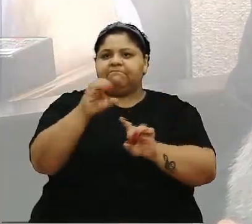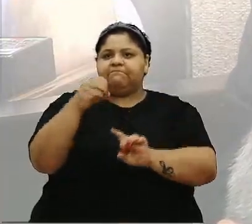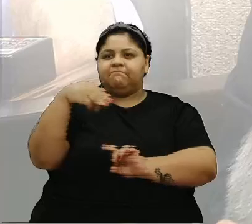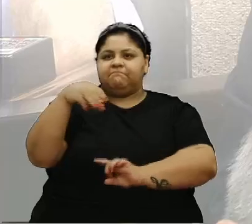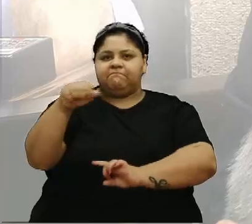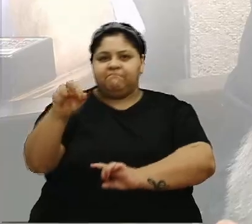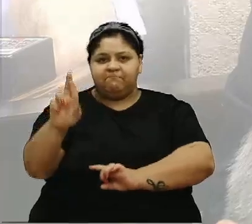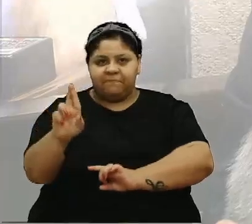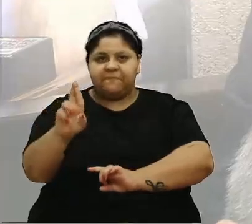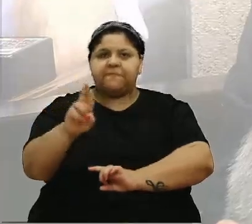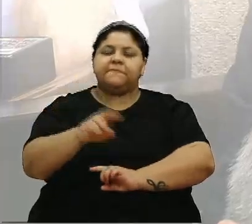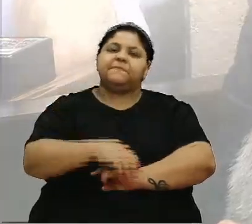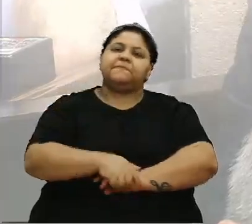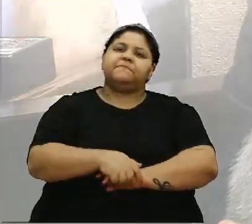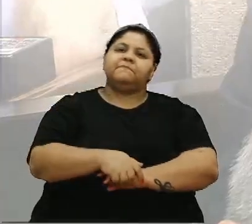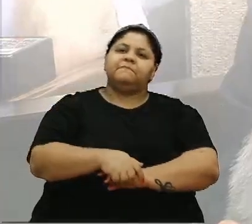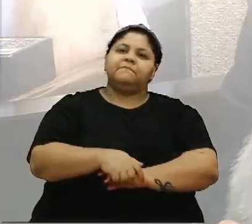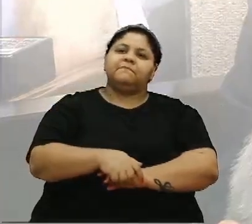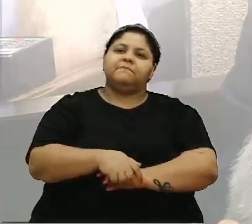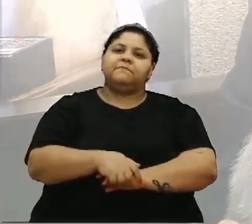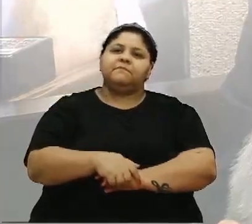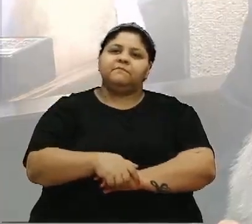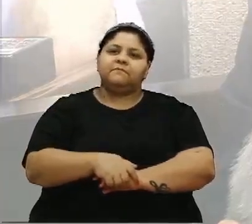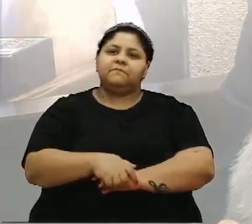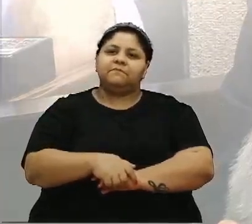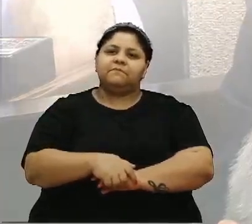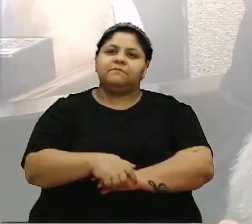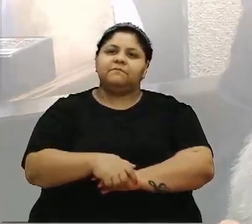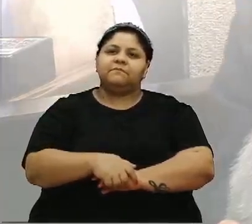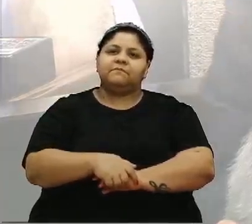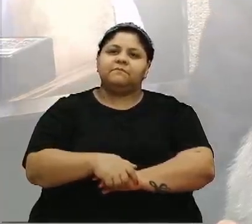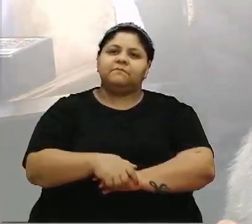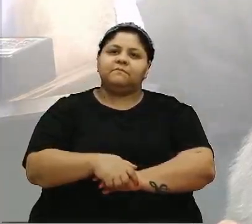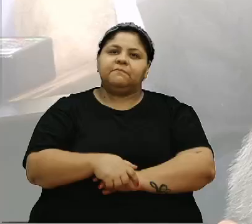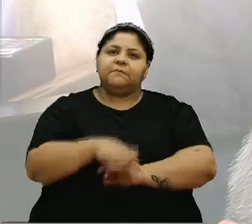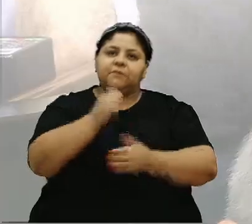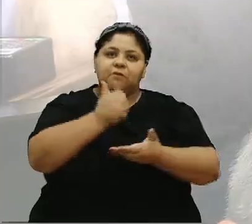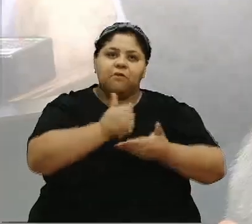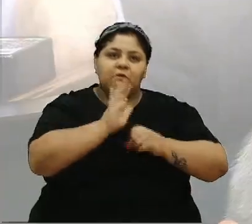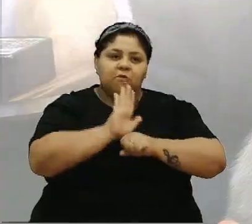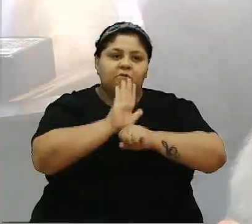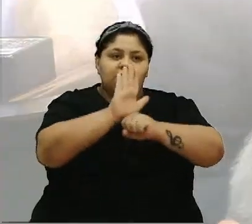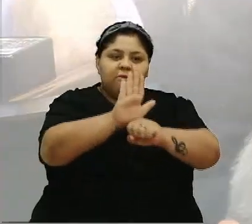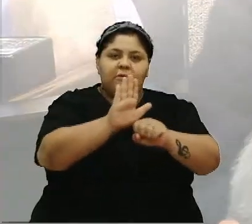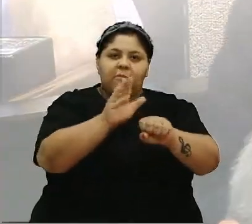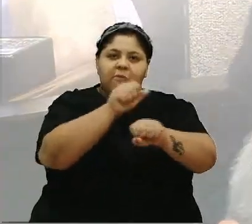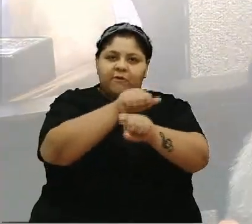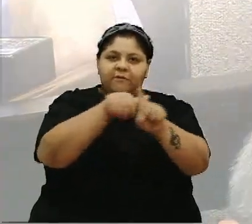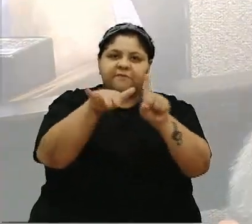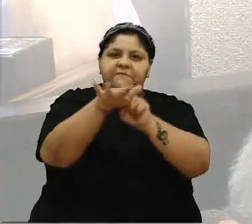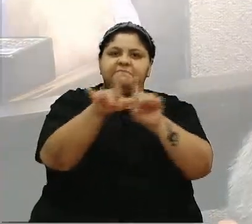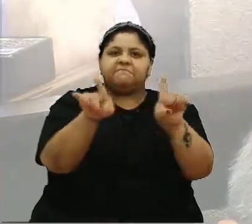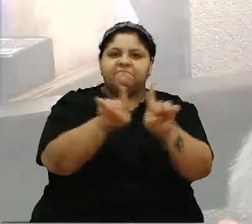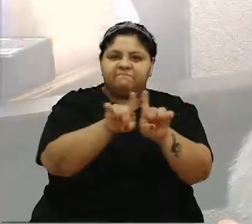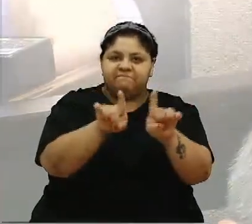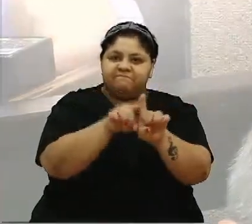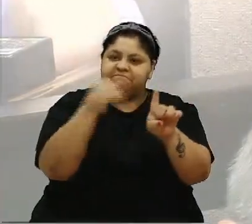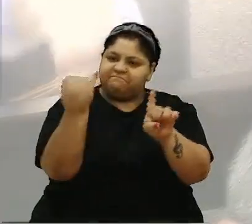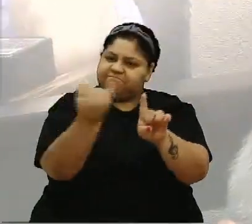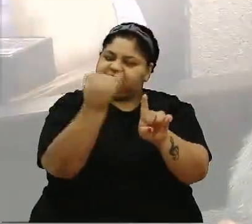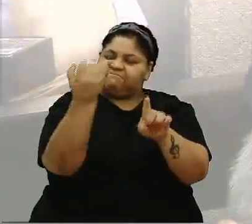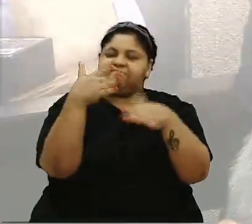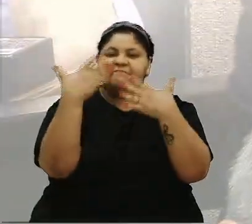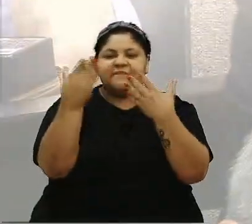Maria Pedroso Juncker e sua inestimável contribuição à nossa sociedade. Então, é um